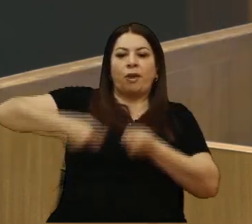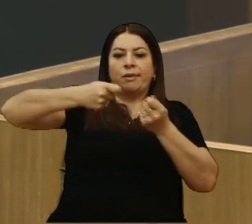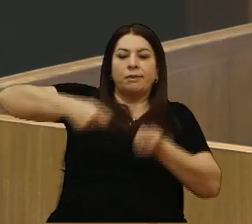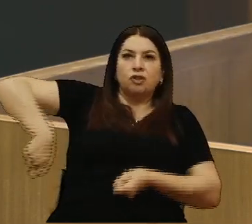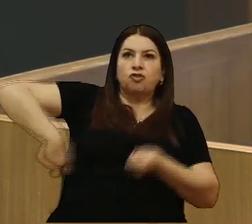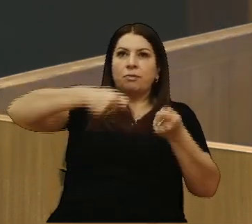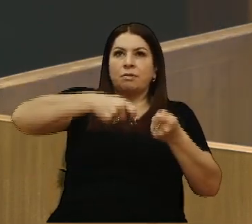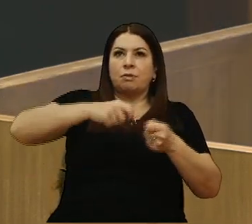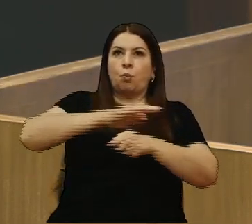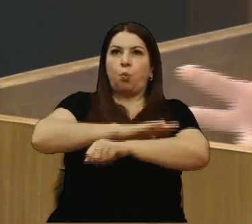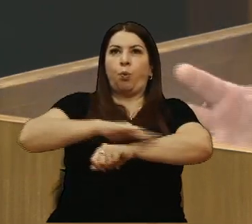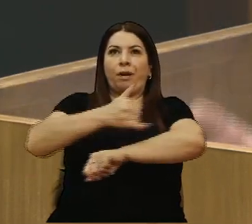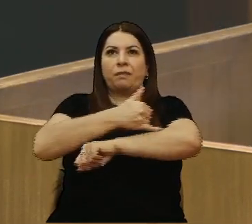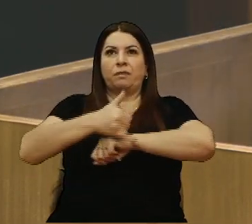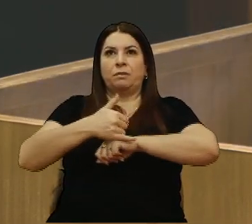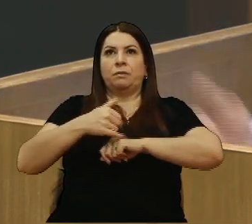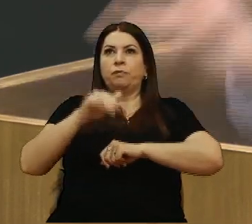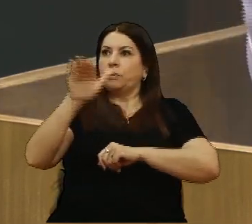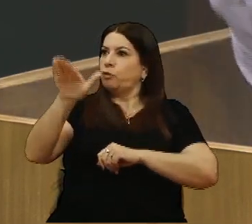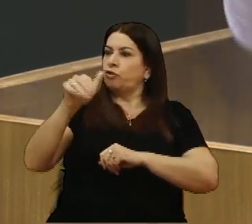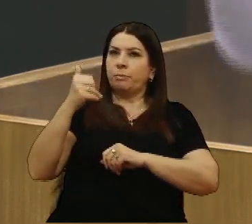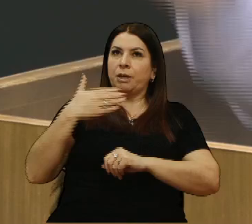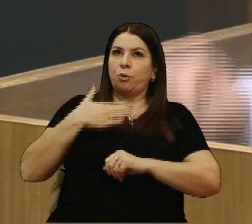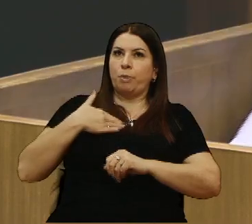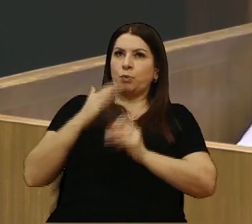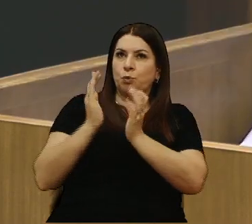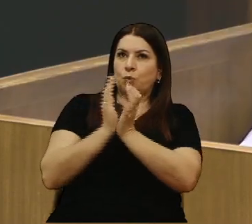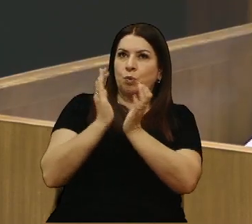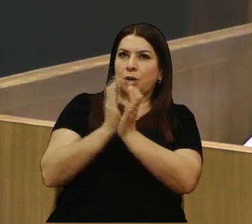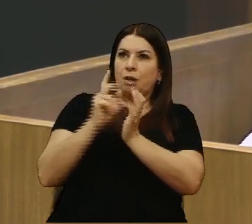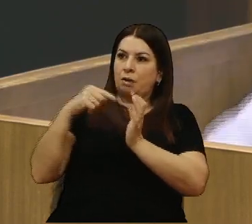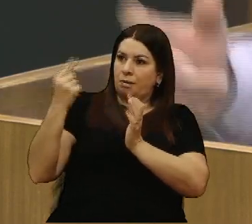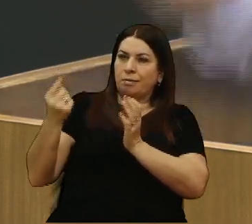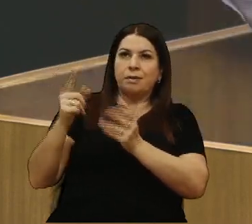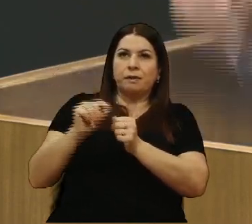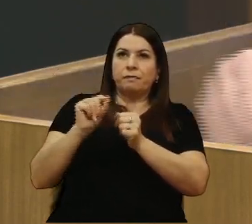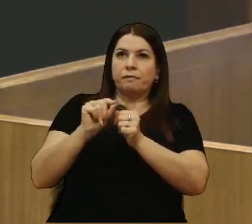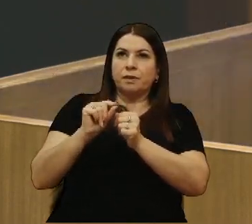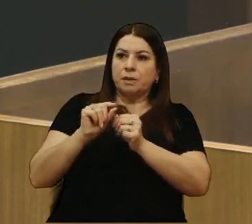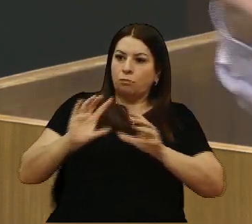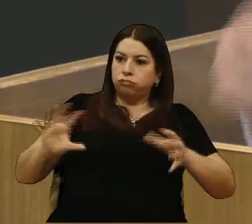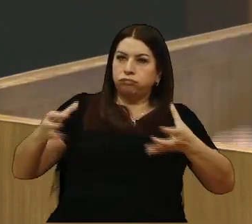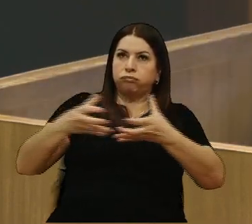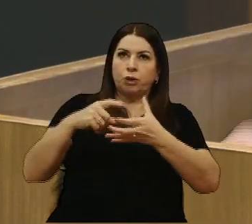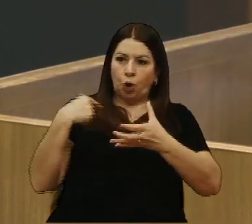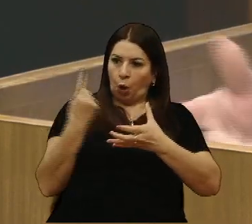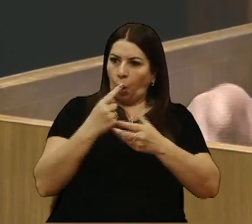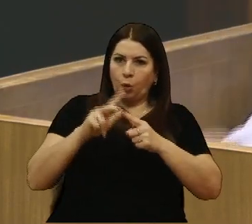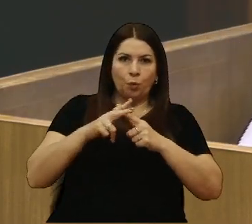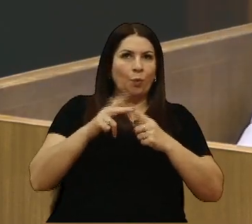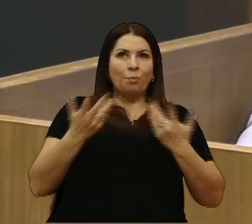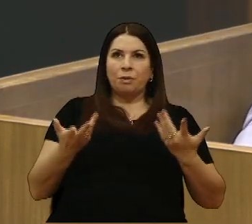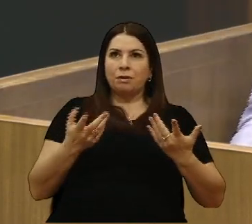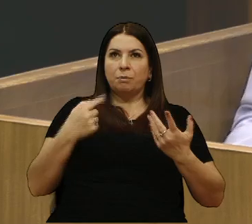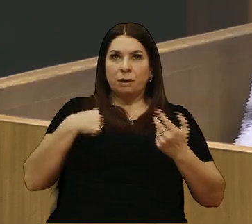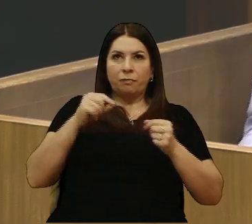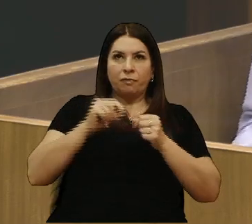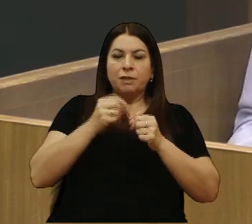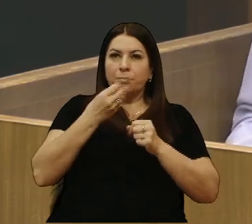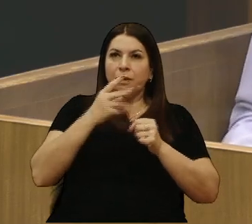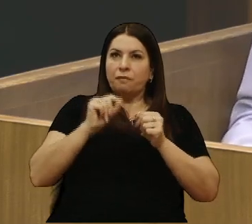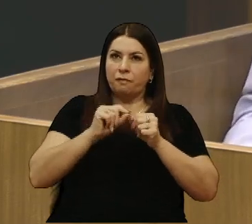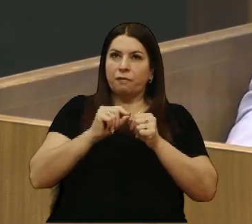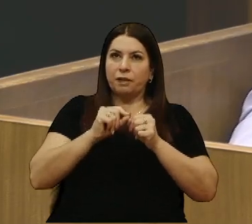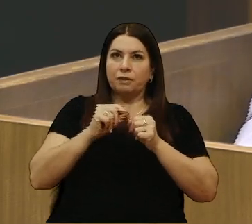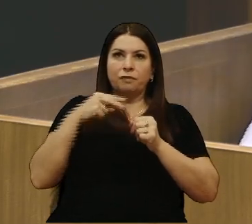o asfalto. Eu acho que eu vou ter que chamar os meus colegas da outra vez e fazer um mutirão e nós ir arrumar. Porque nós pelo menos fizemos bem feito,